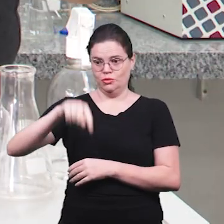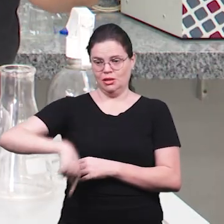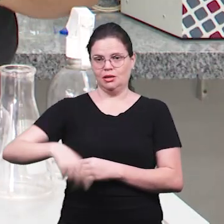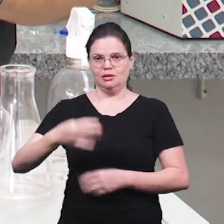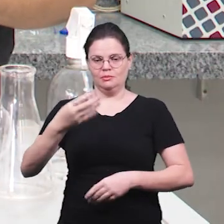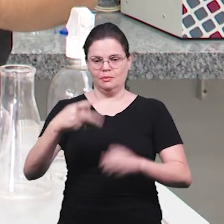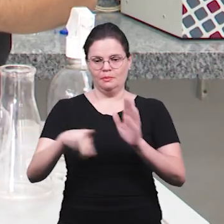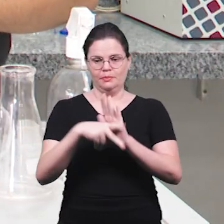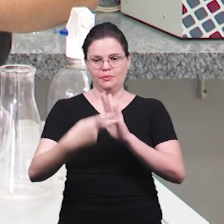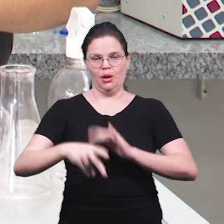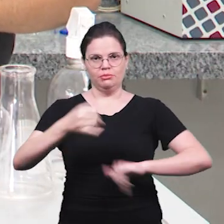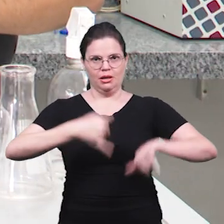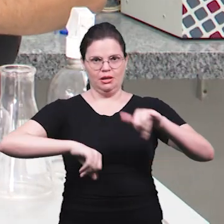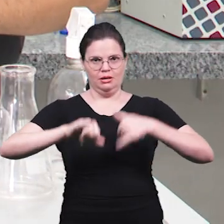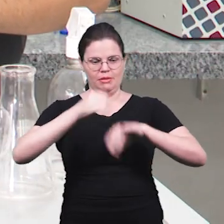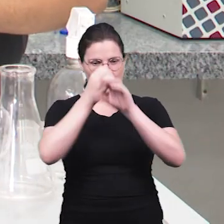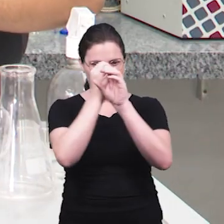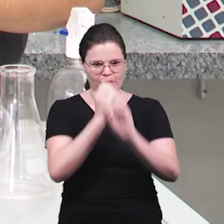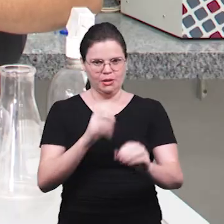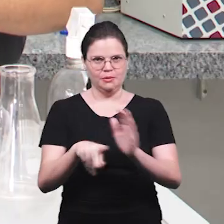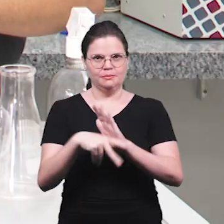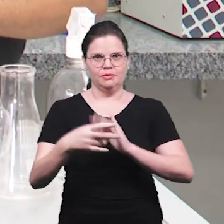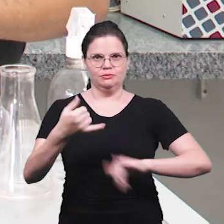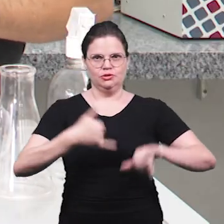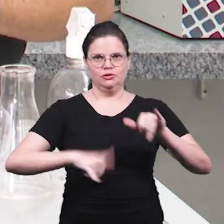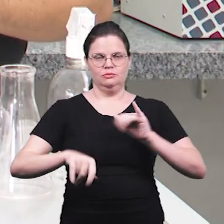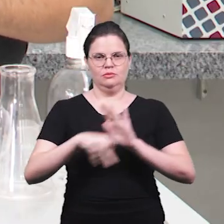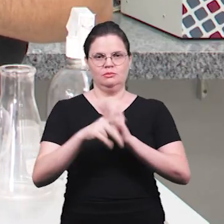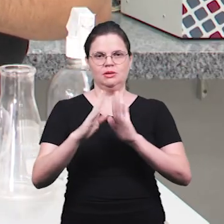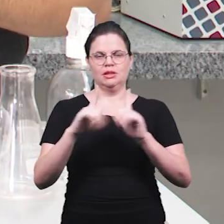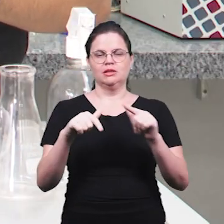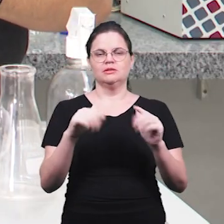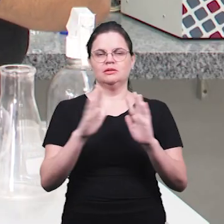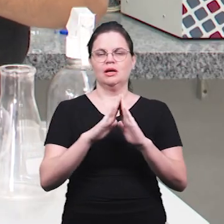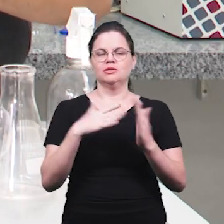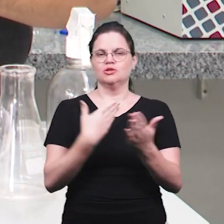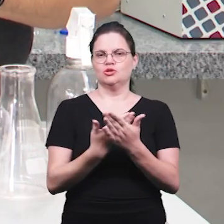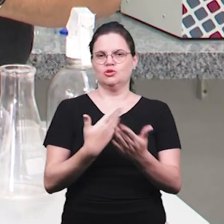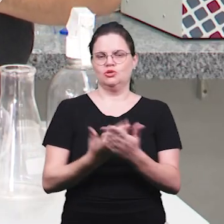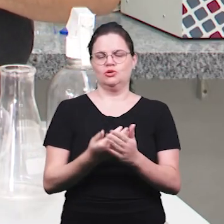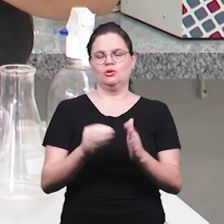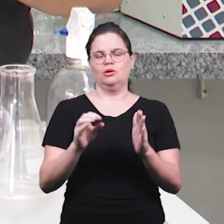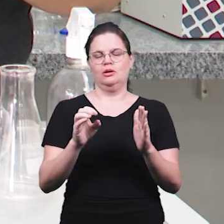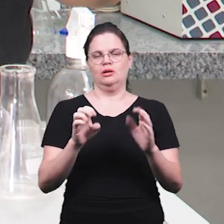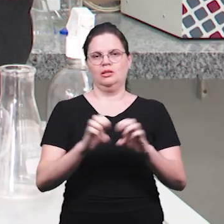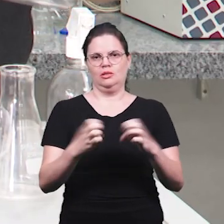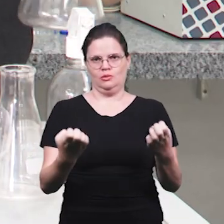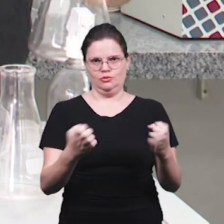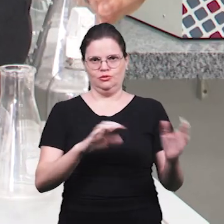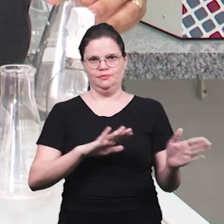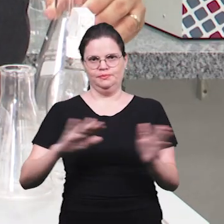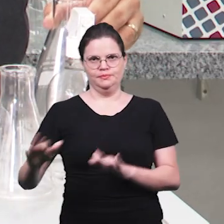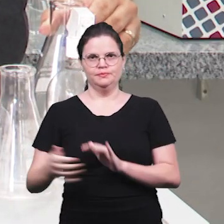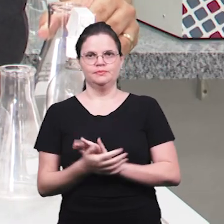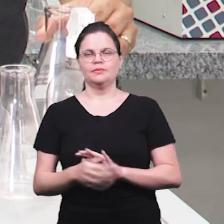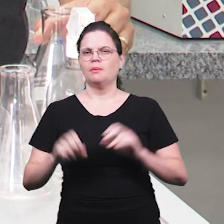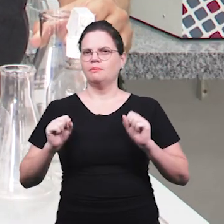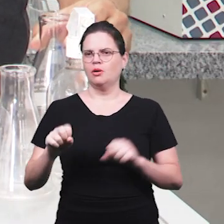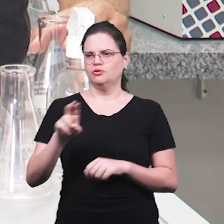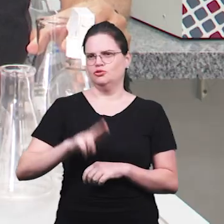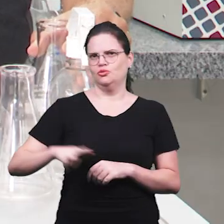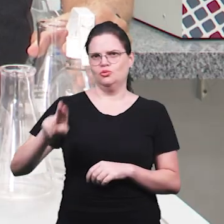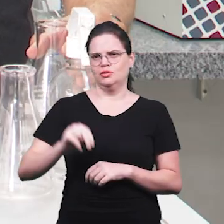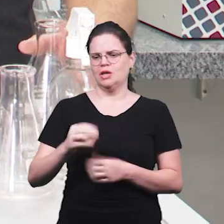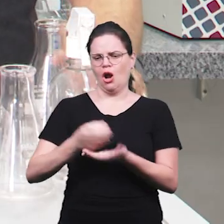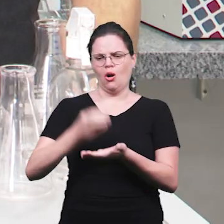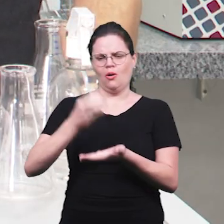aqui num laboratório, em um dos laboratórios de química da Escola Dodge. Então nós vamos usar esse becker, mas pode usar outro vidro qualquer, um copo,